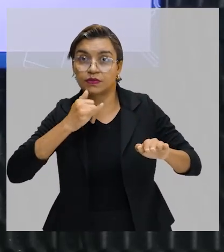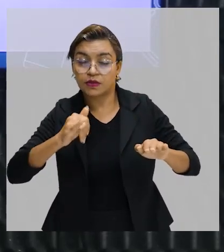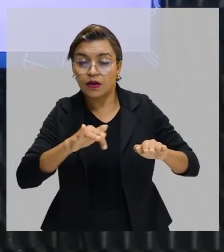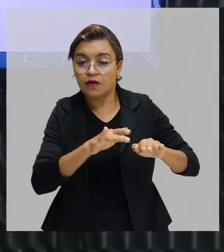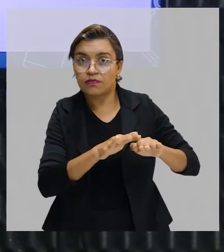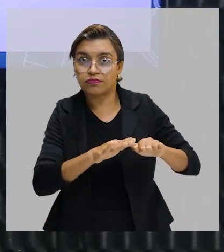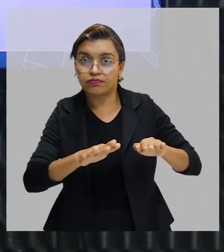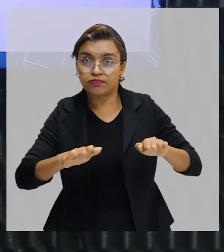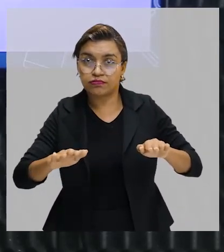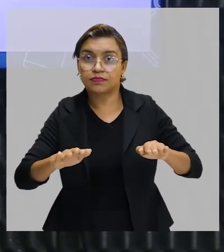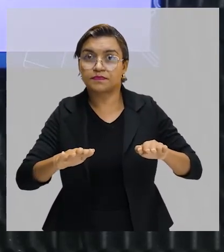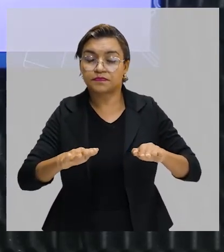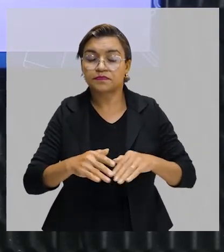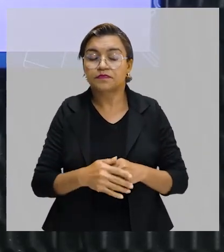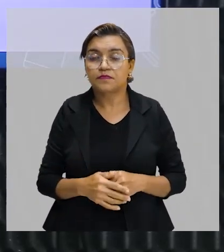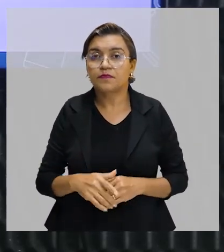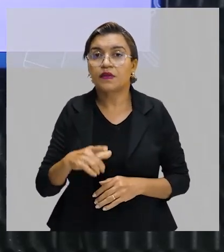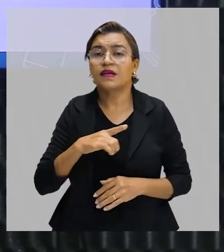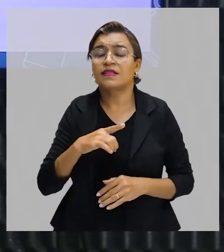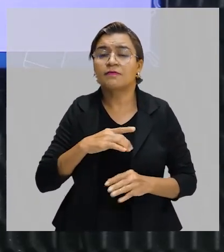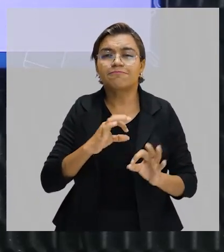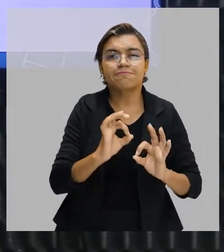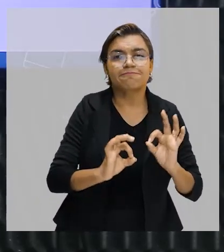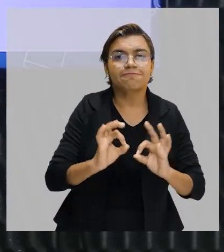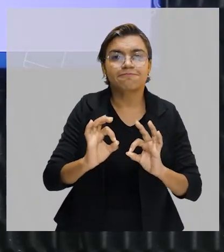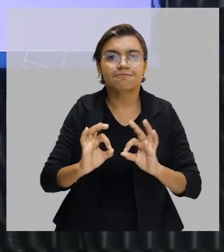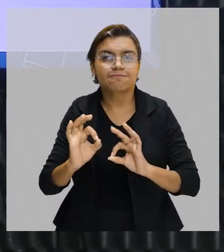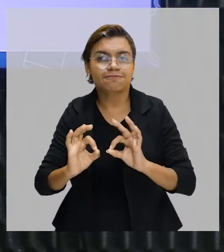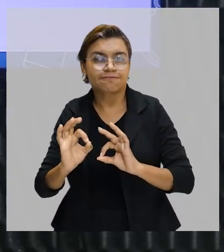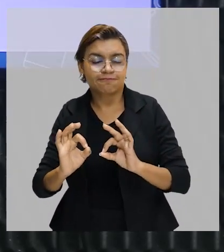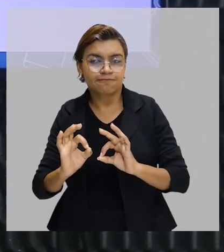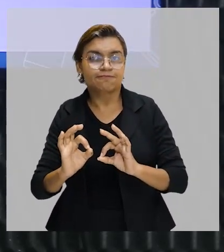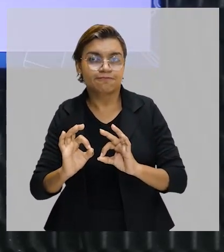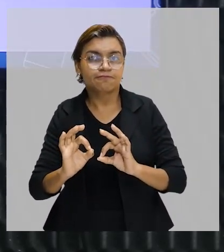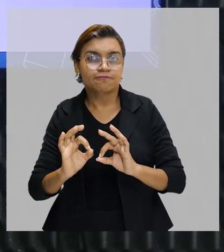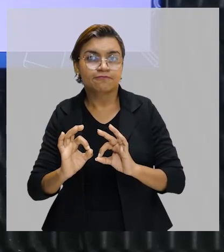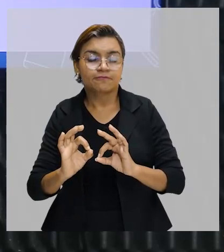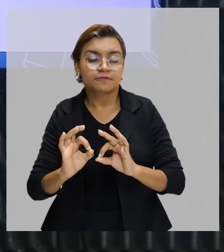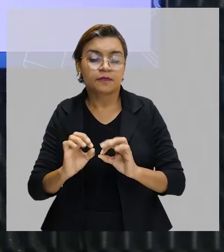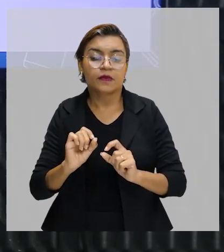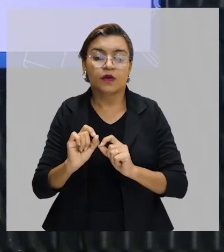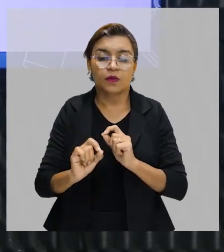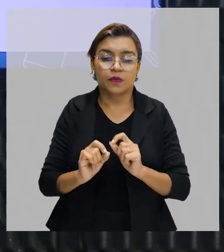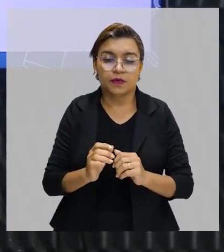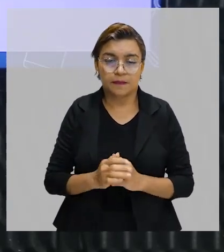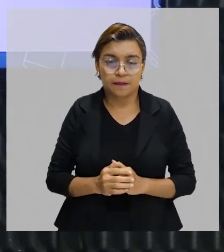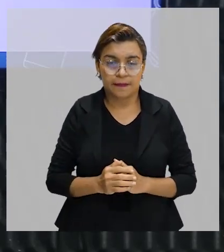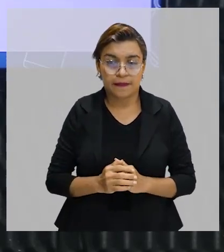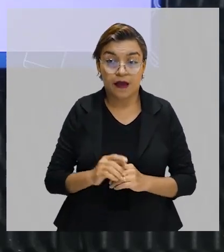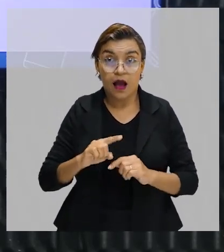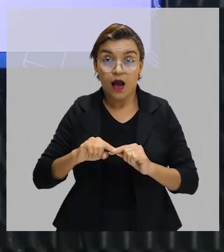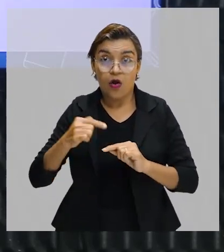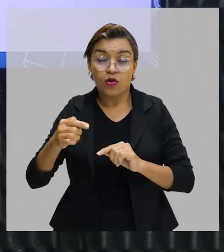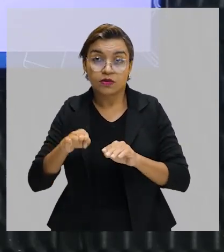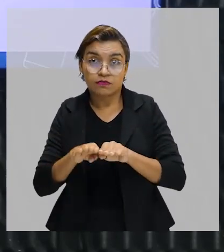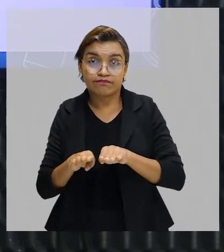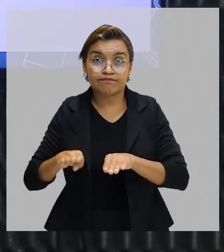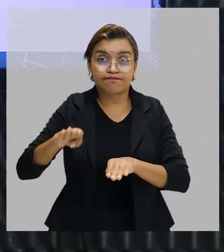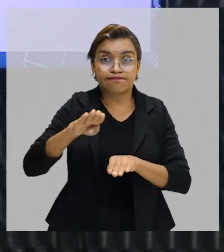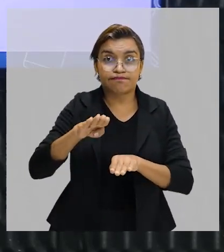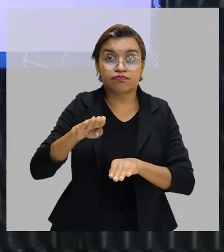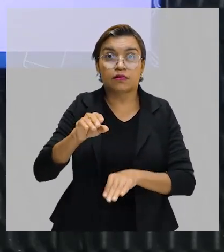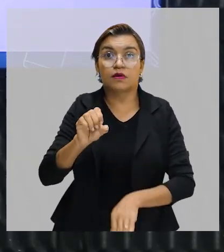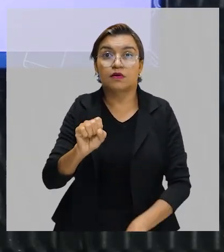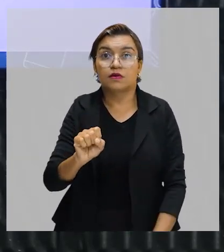tirando dali. Uma montagem situada para além do ponto de criticidade é denominada de supercrítica. Então eu já cheguei ali